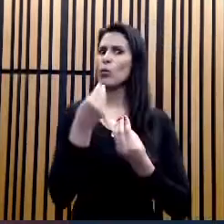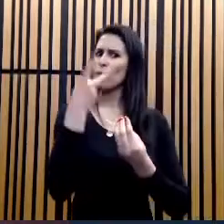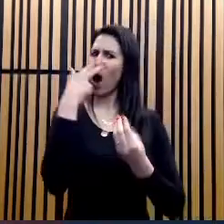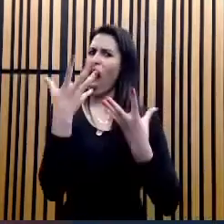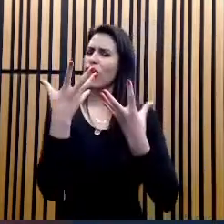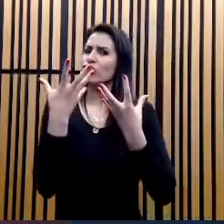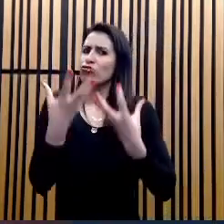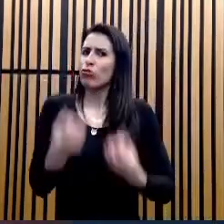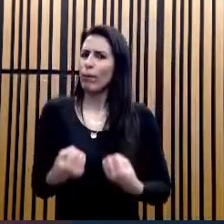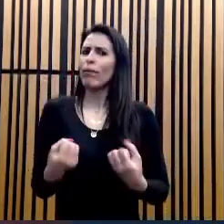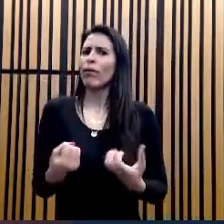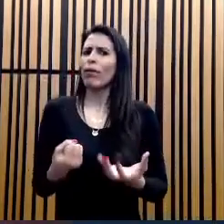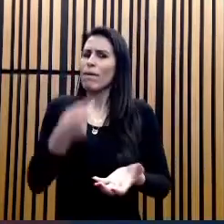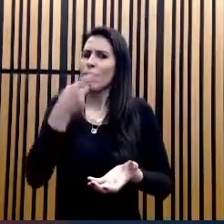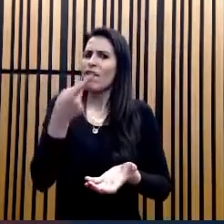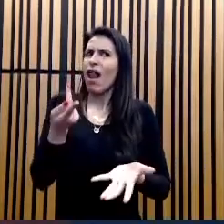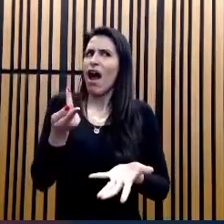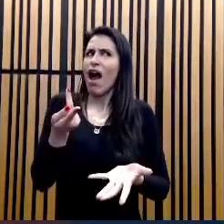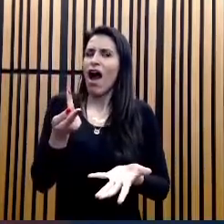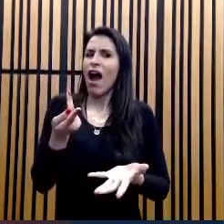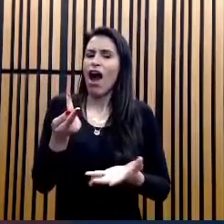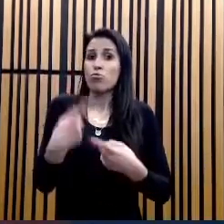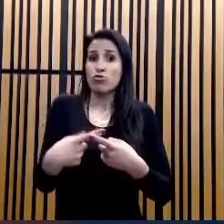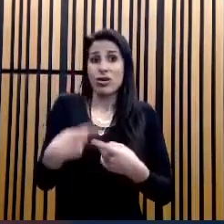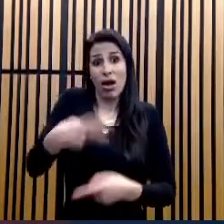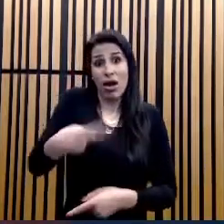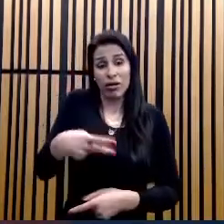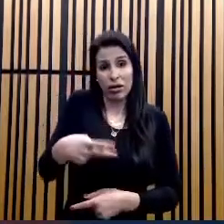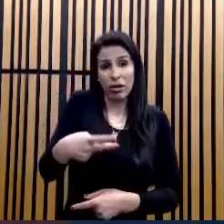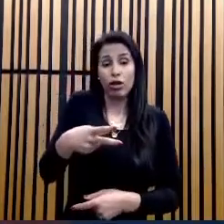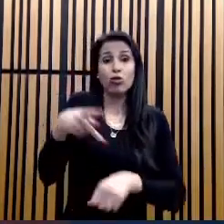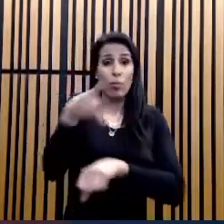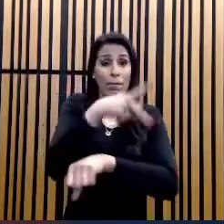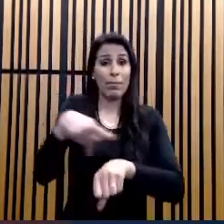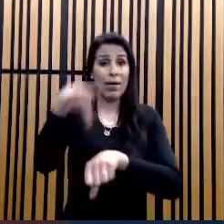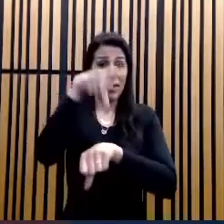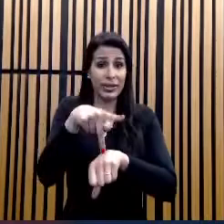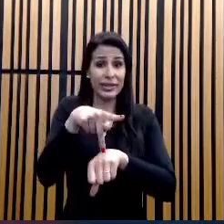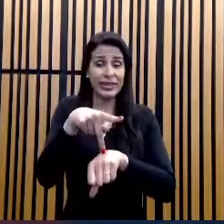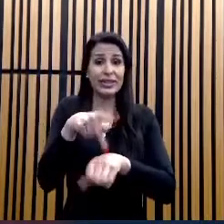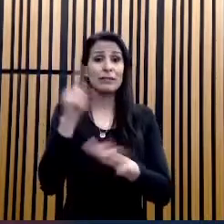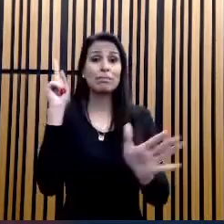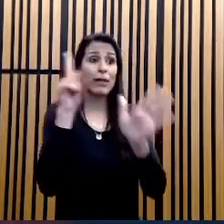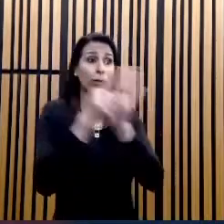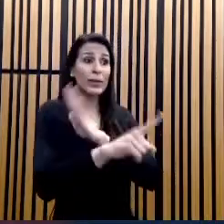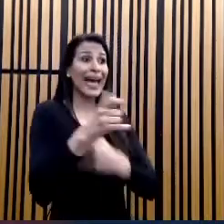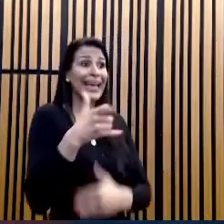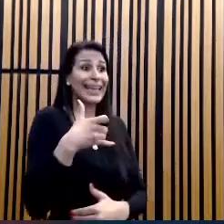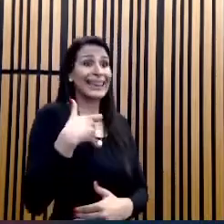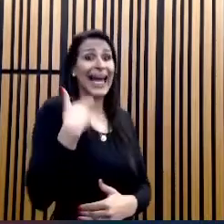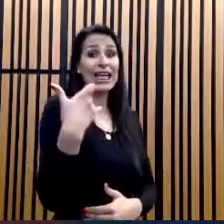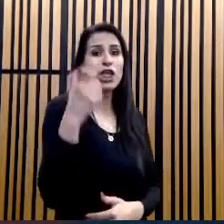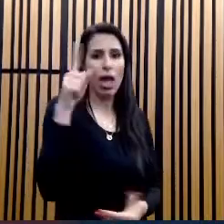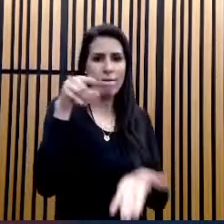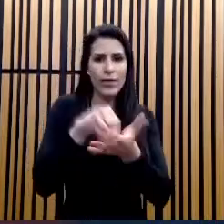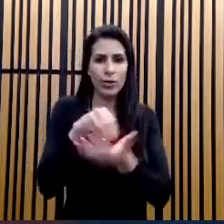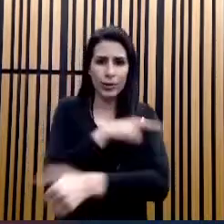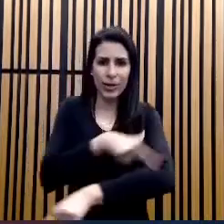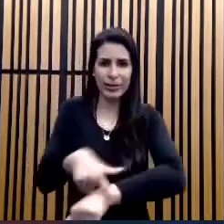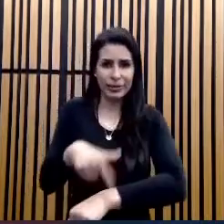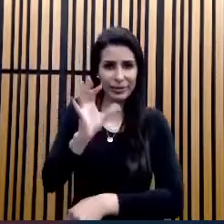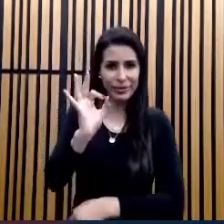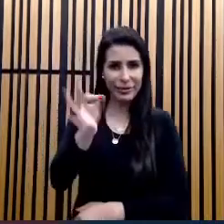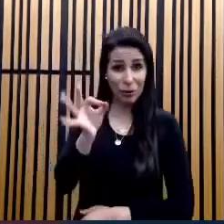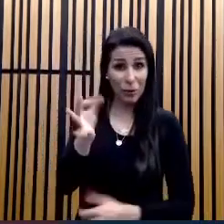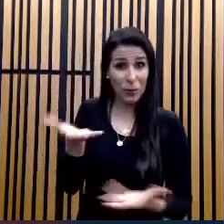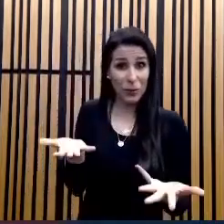isso, num país onde é falta de educação tu perguntar a idade de uma mulher,